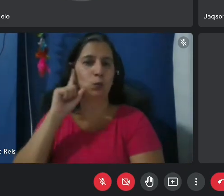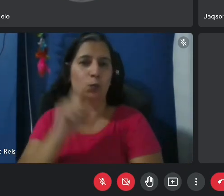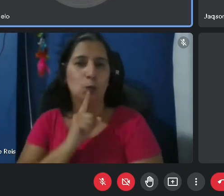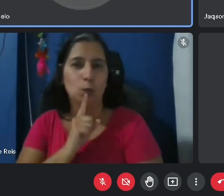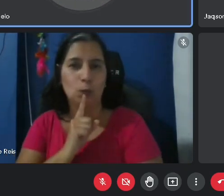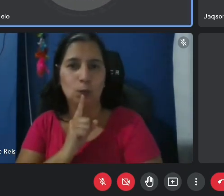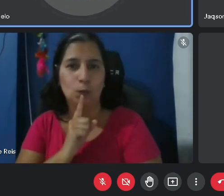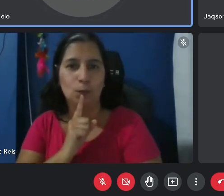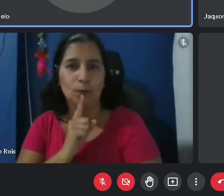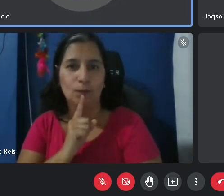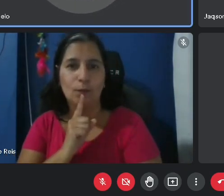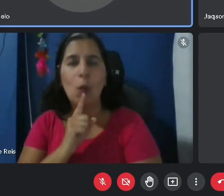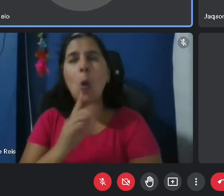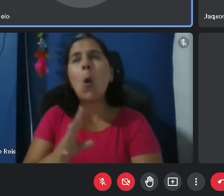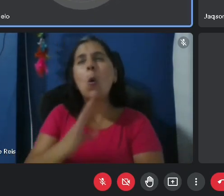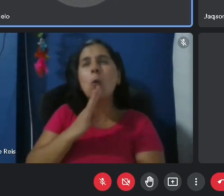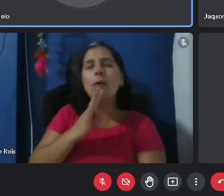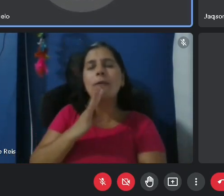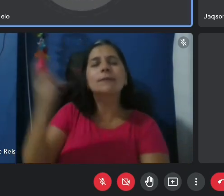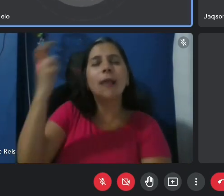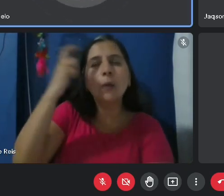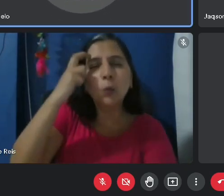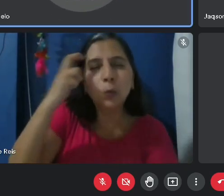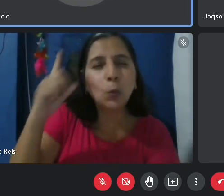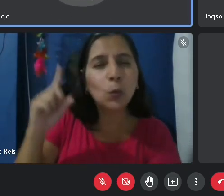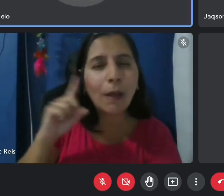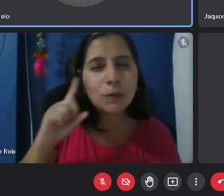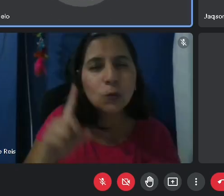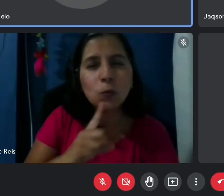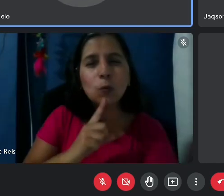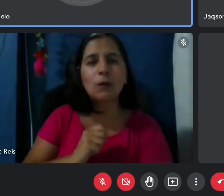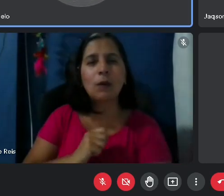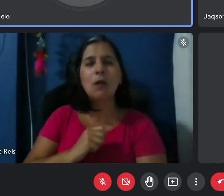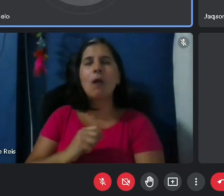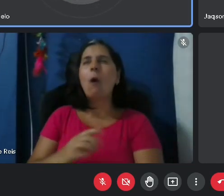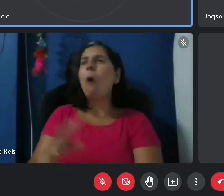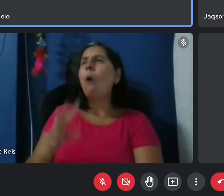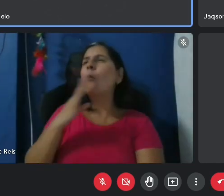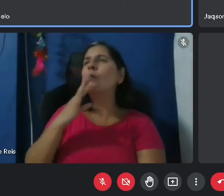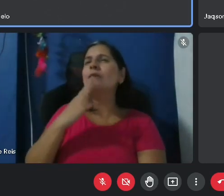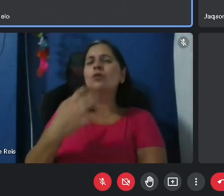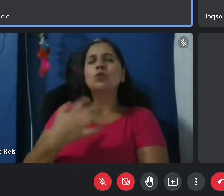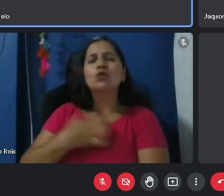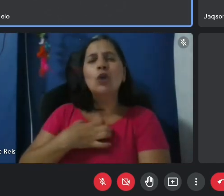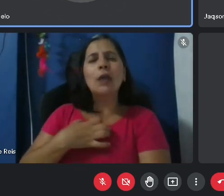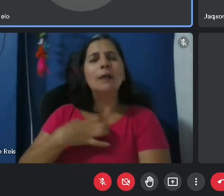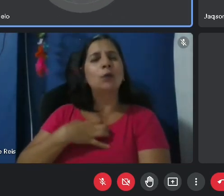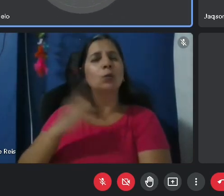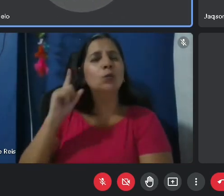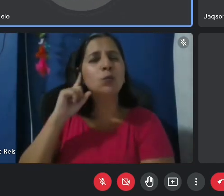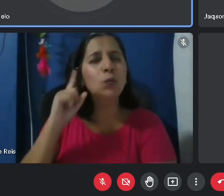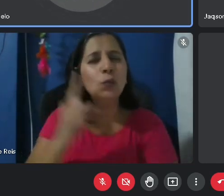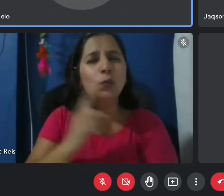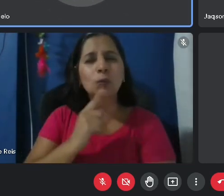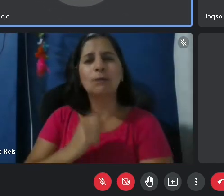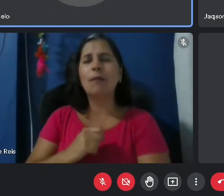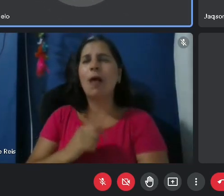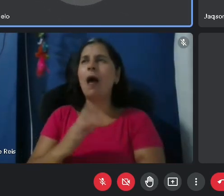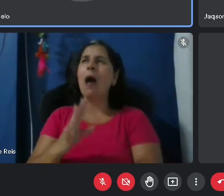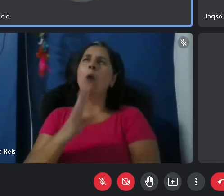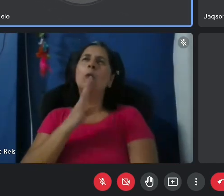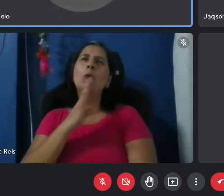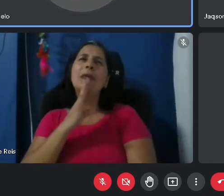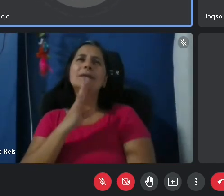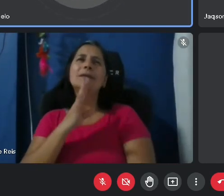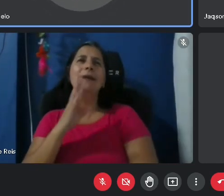E, de verdade, vocês precisam conhecer essa cultura surda, conhecer esse movimento